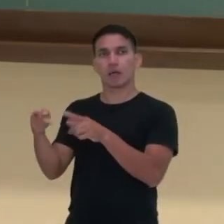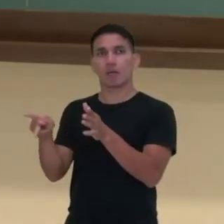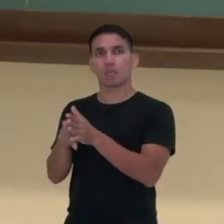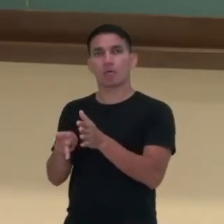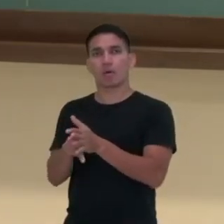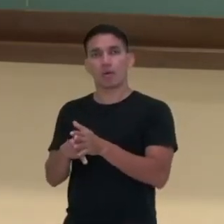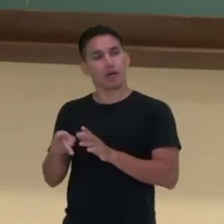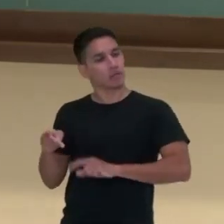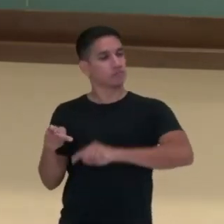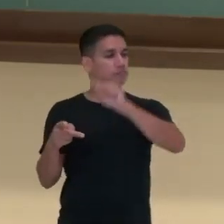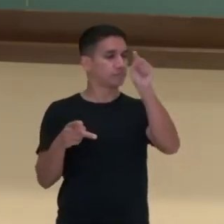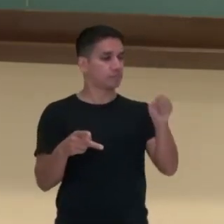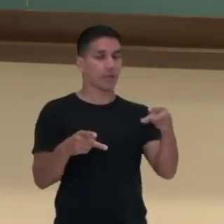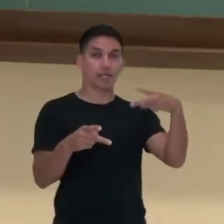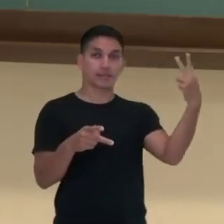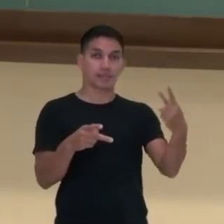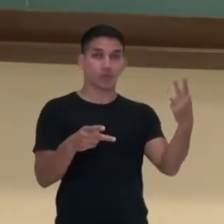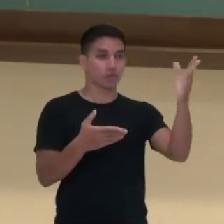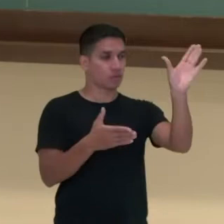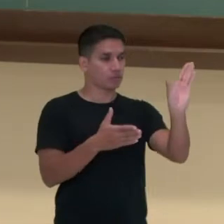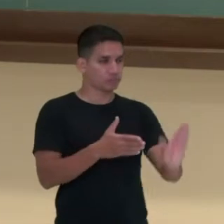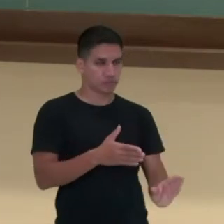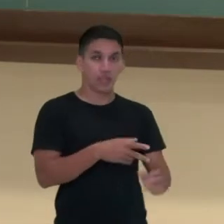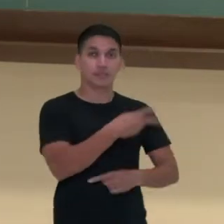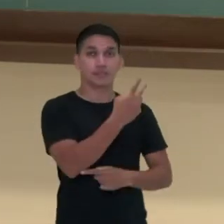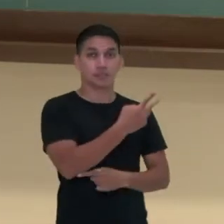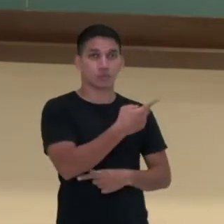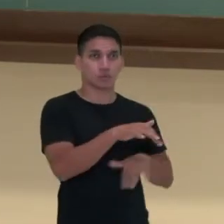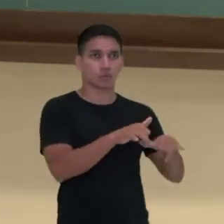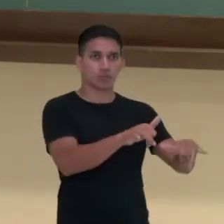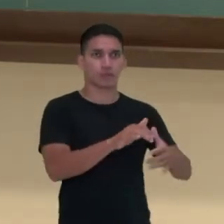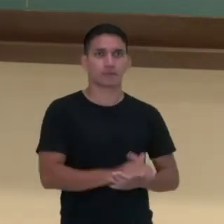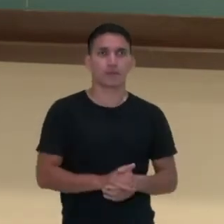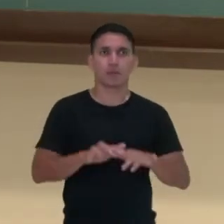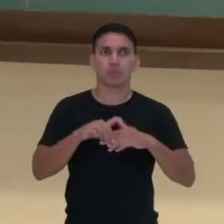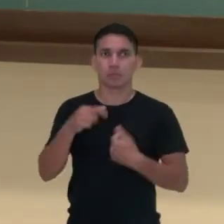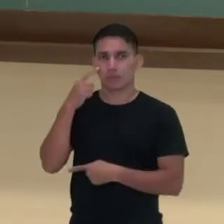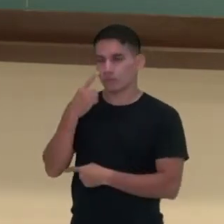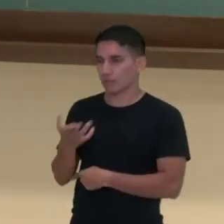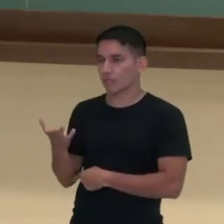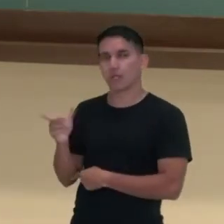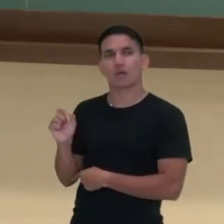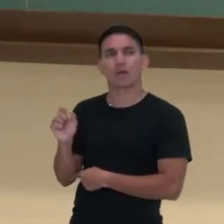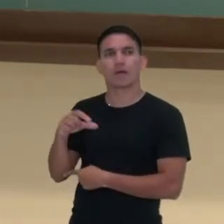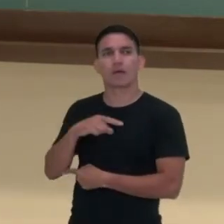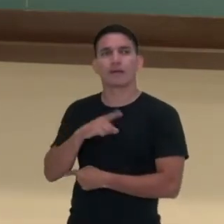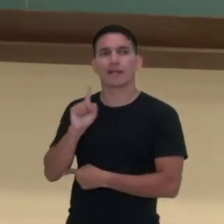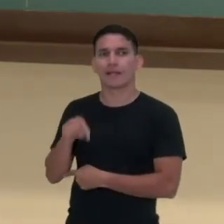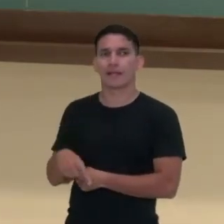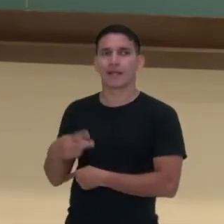da segunda coluna, que representa o segundo supermercado. Então, vamos lá. Ficou. Opa!